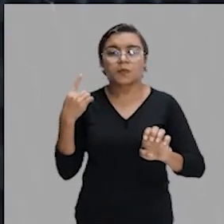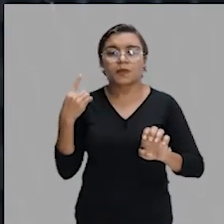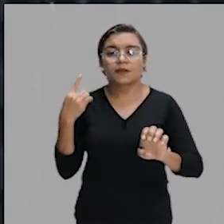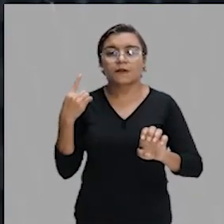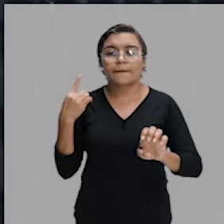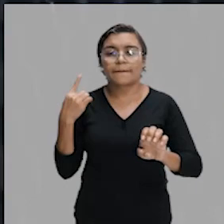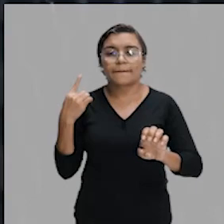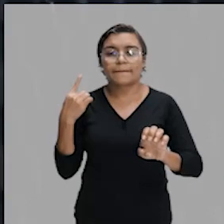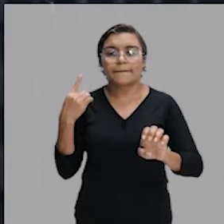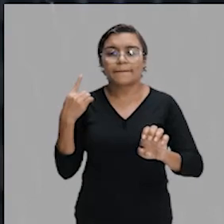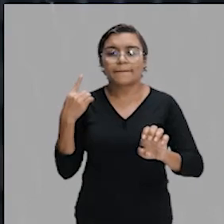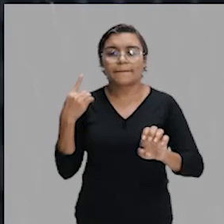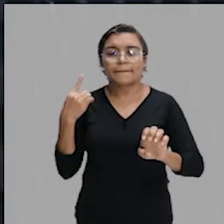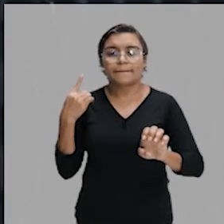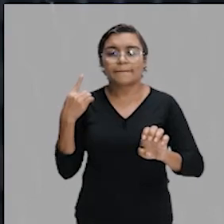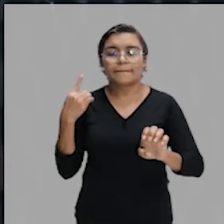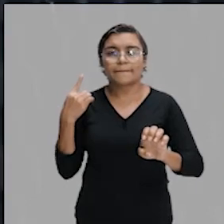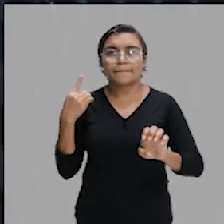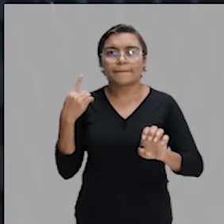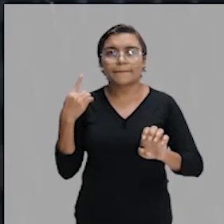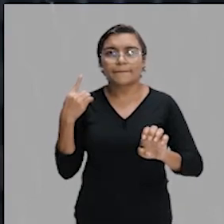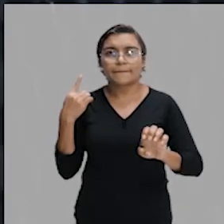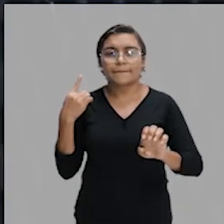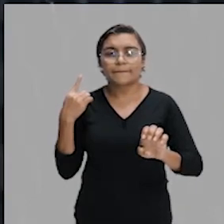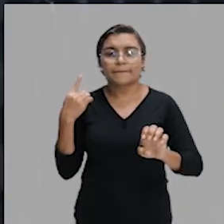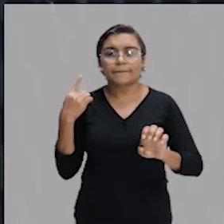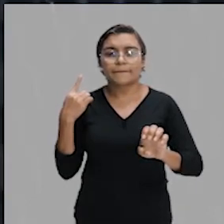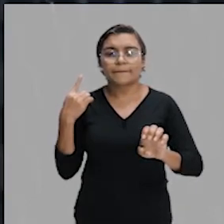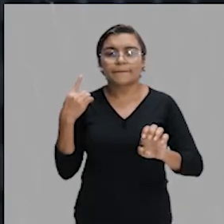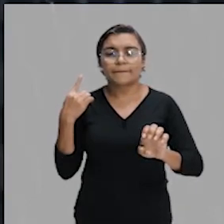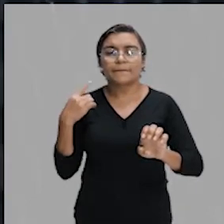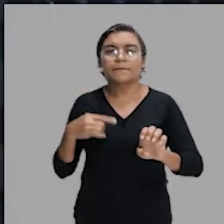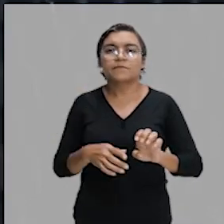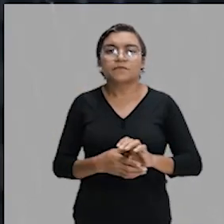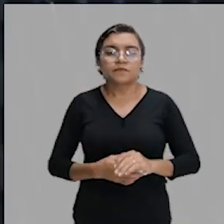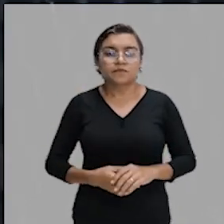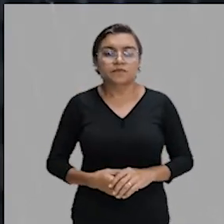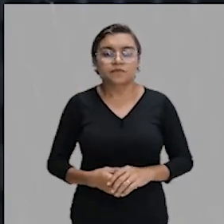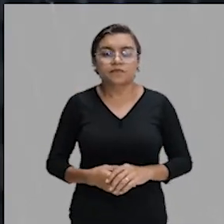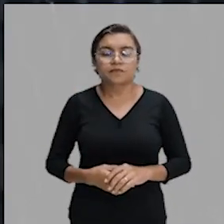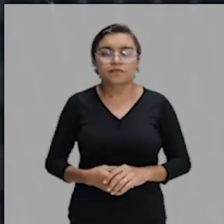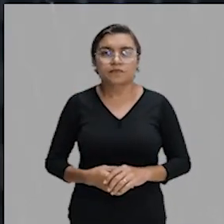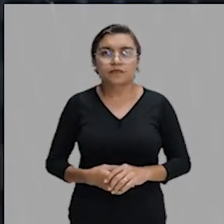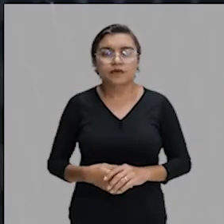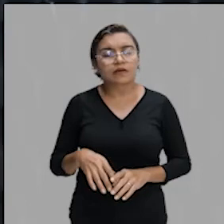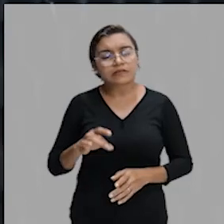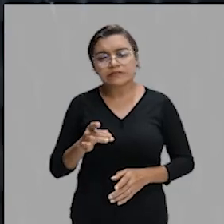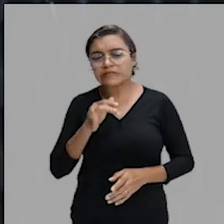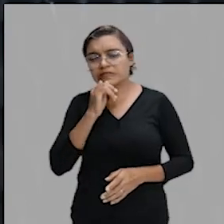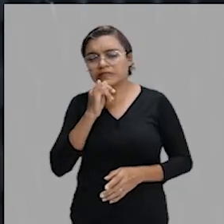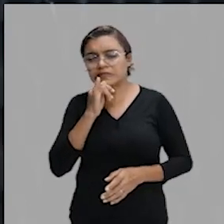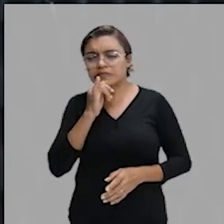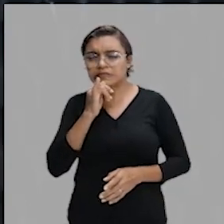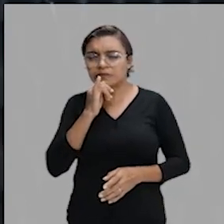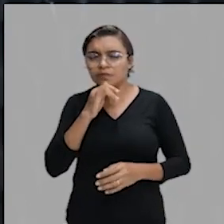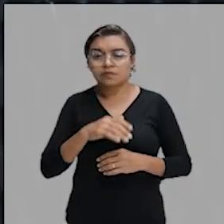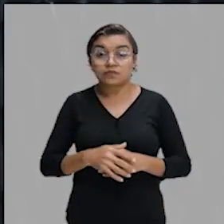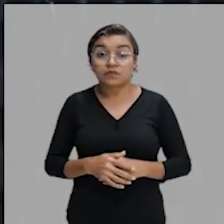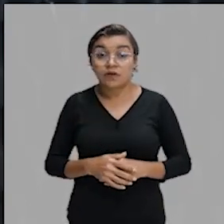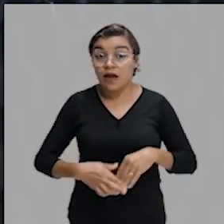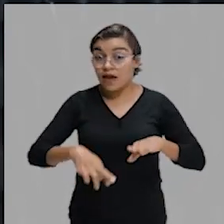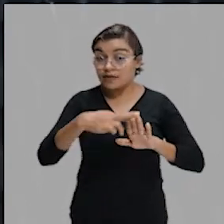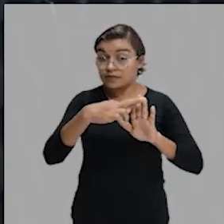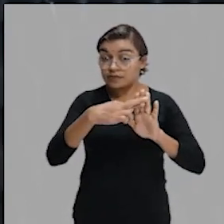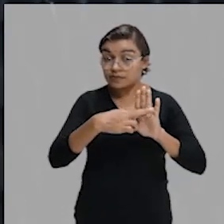uma conclusão partindo de dados particulares. Olha só, não é uma questão fechada sobre isso aqui. As regras da